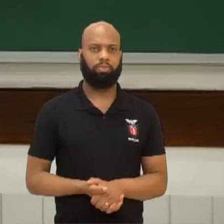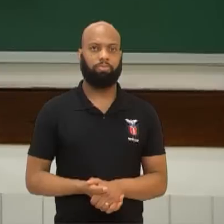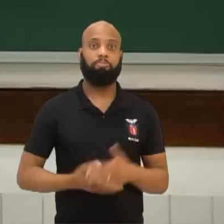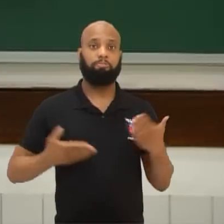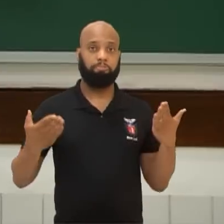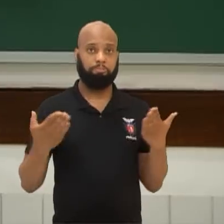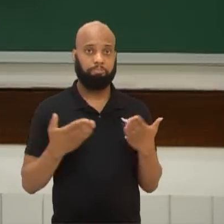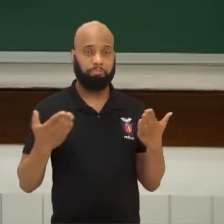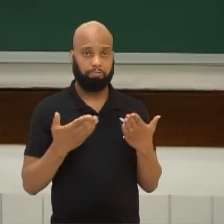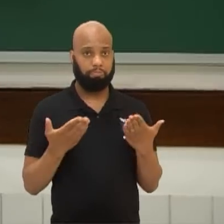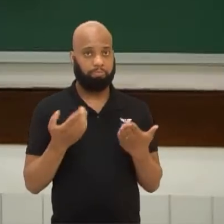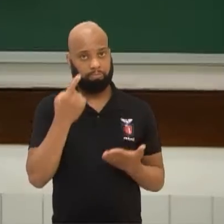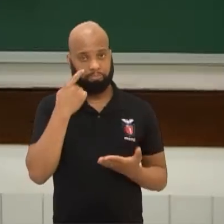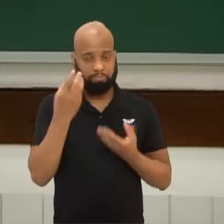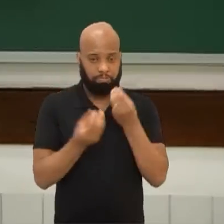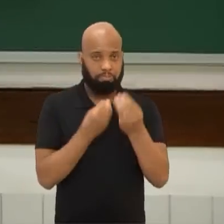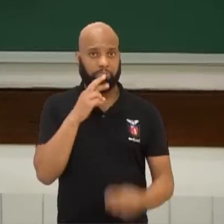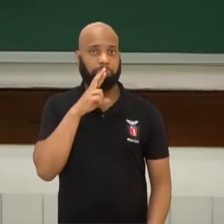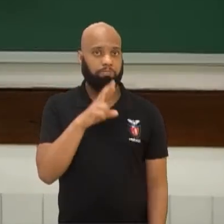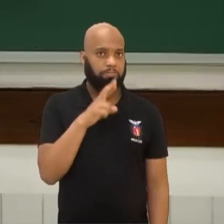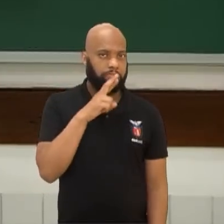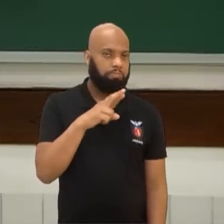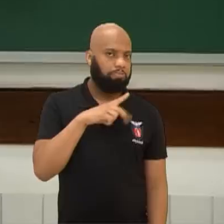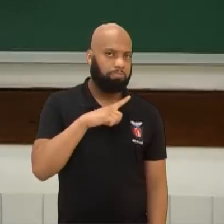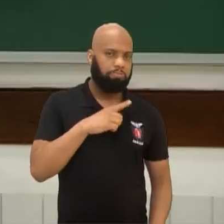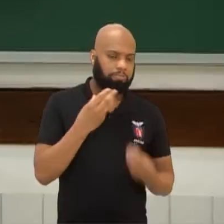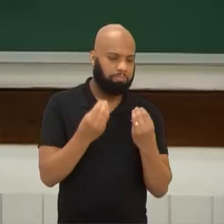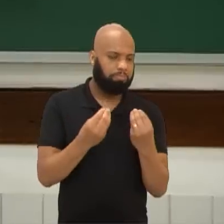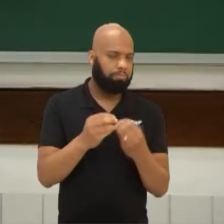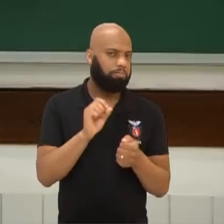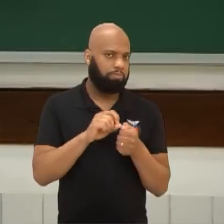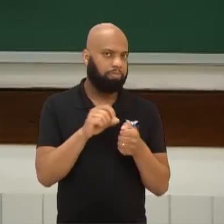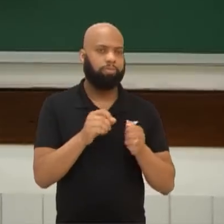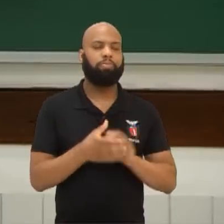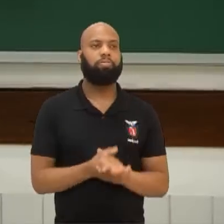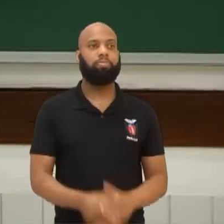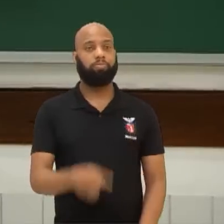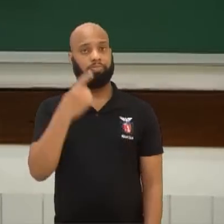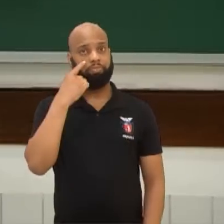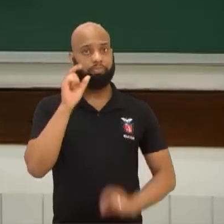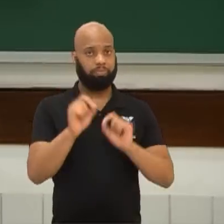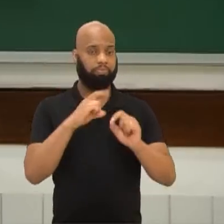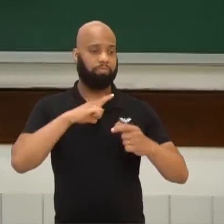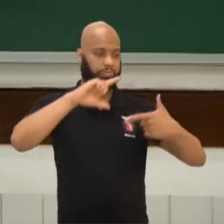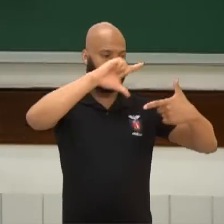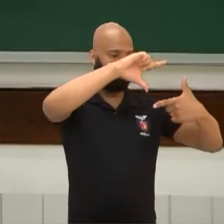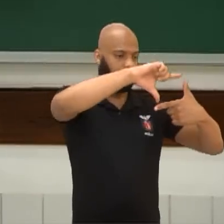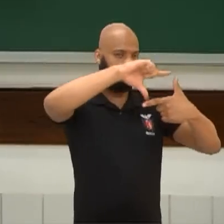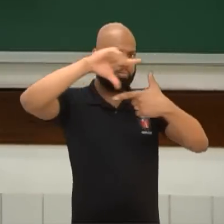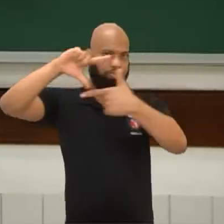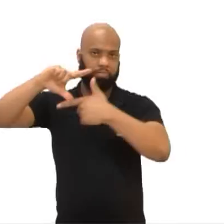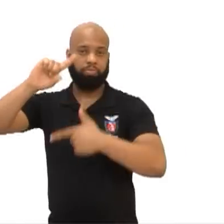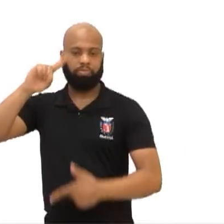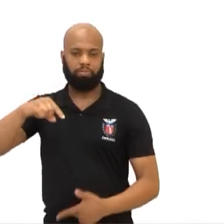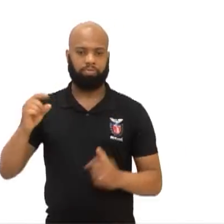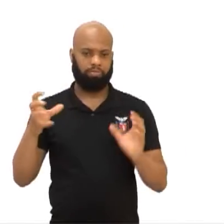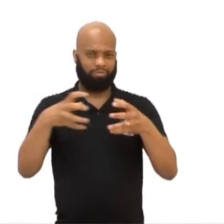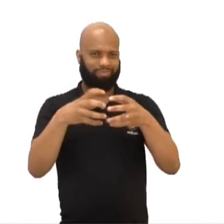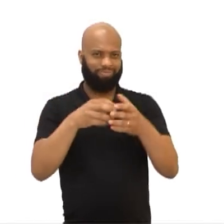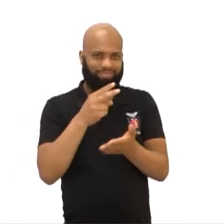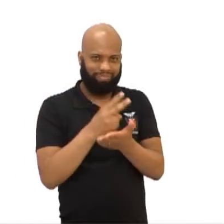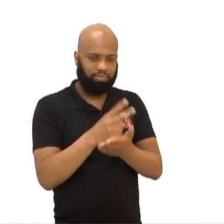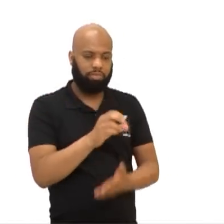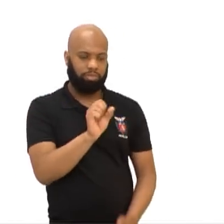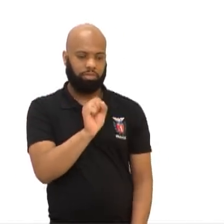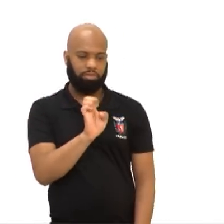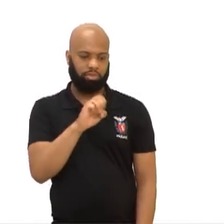Então, vamos lá para a gente ver como é que ficou essa resolução, tá bom, gente? Então, lembrando que os retângulos, né, são semelhantes e qual que vai ser a